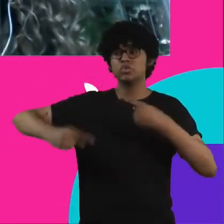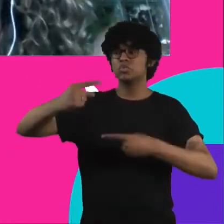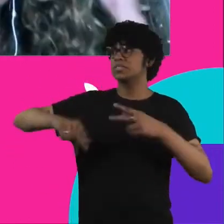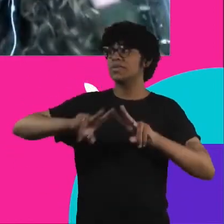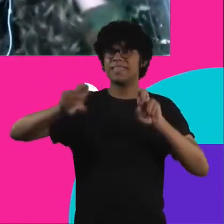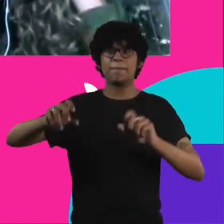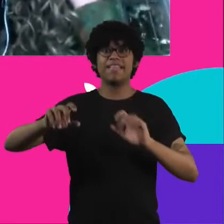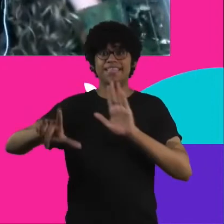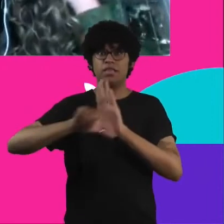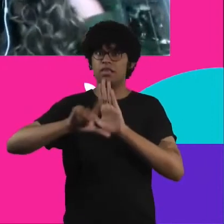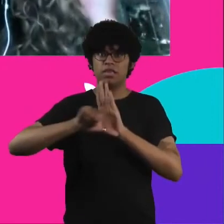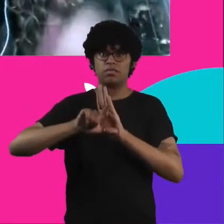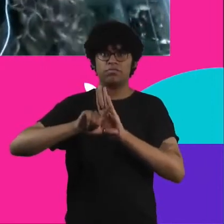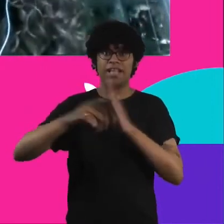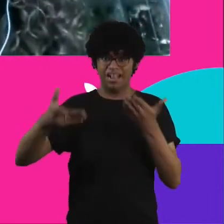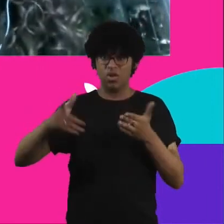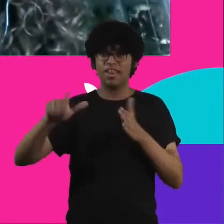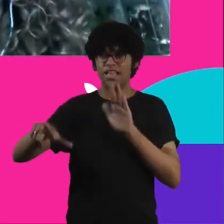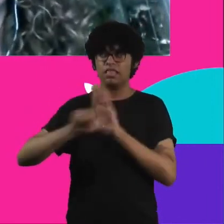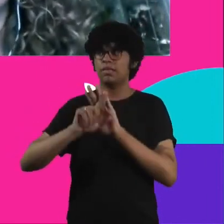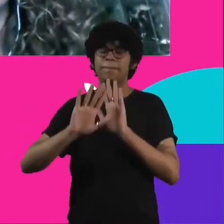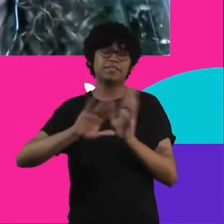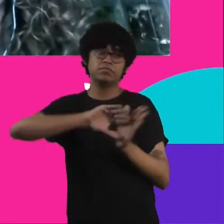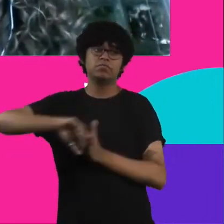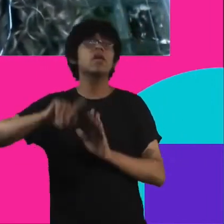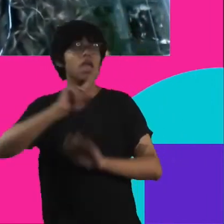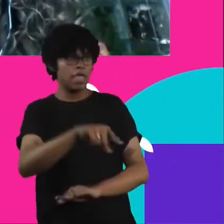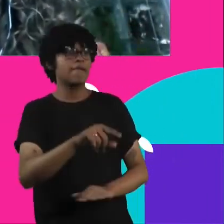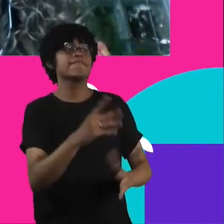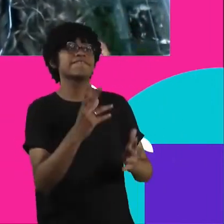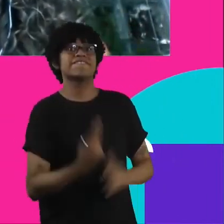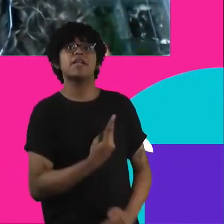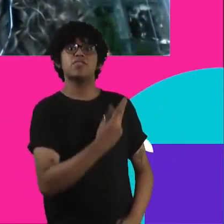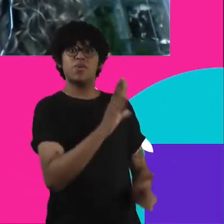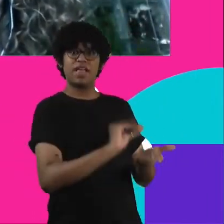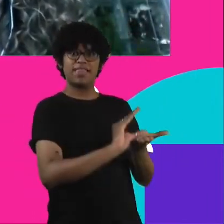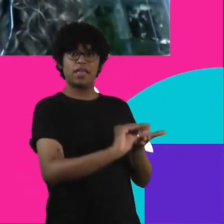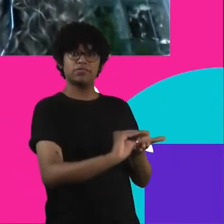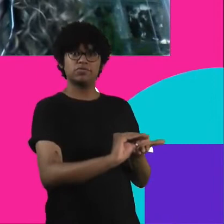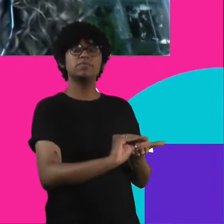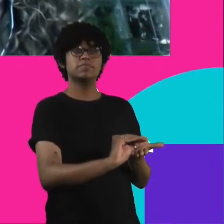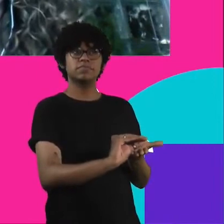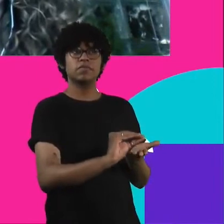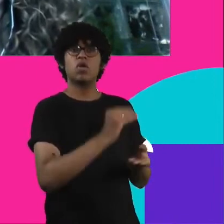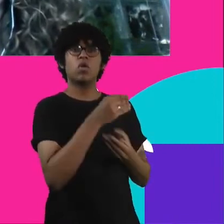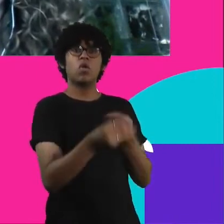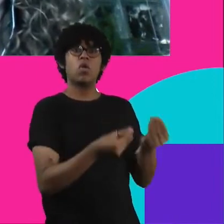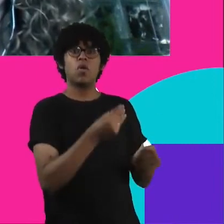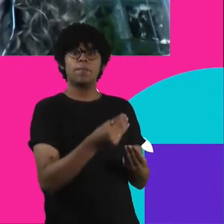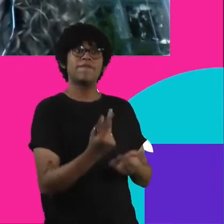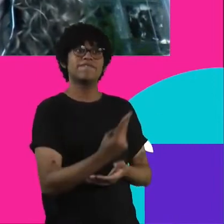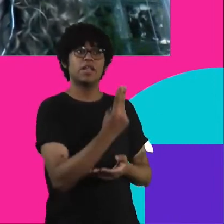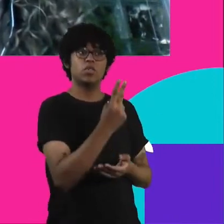está sendo uma discussão sobre a lei. Ela deveria ser no valor dos dados e quanto esse valor de dados pode retornar para a